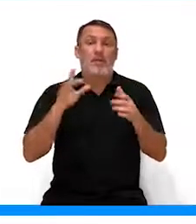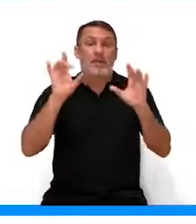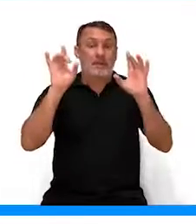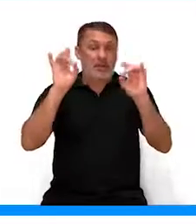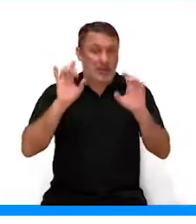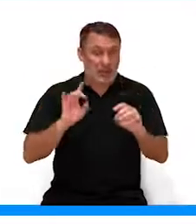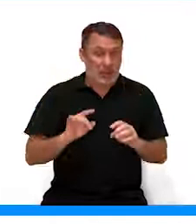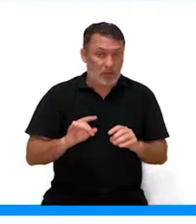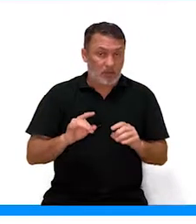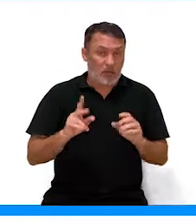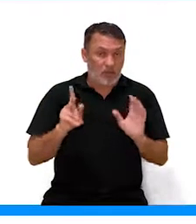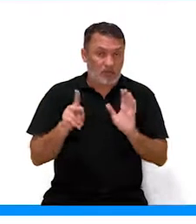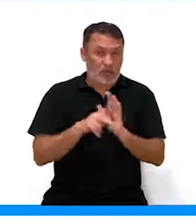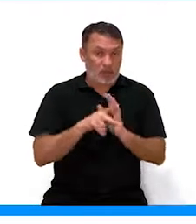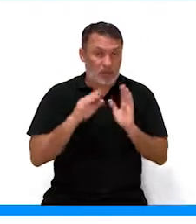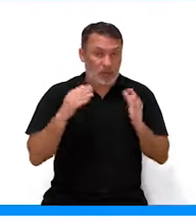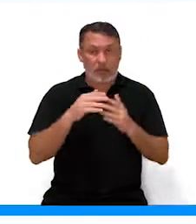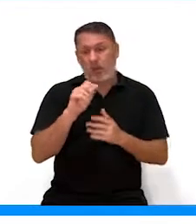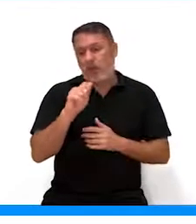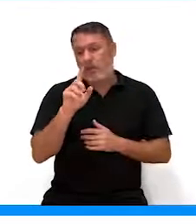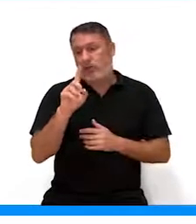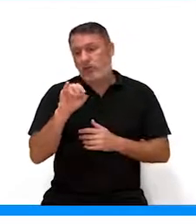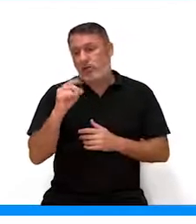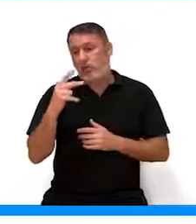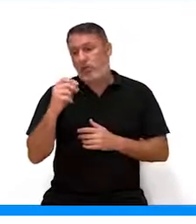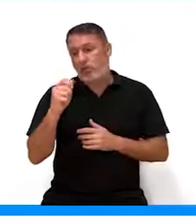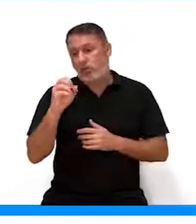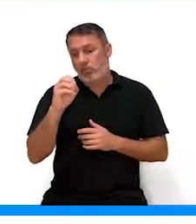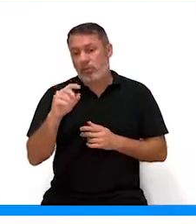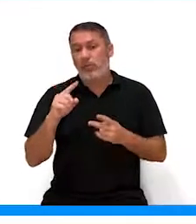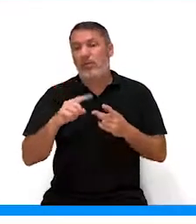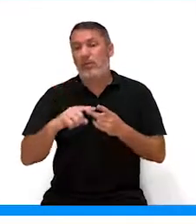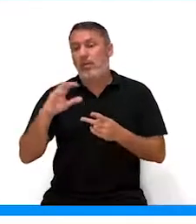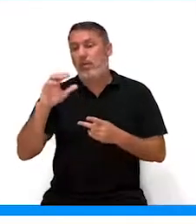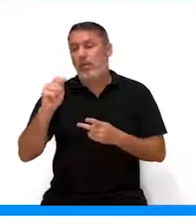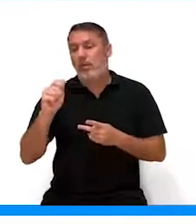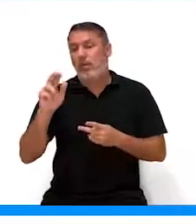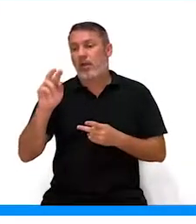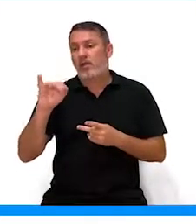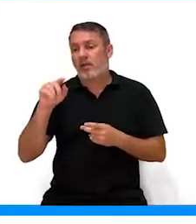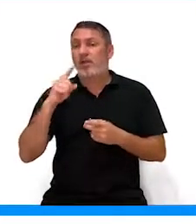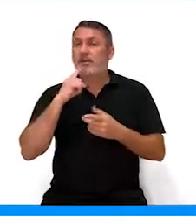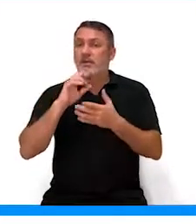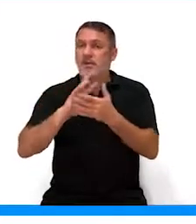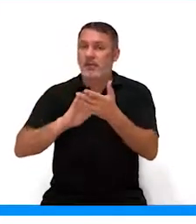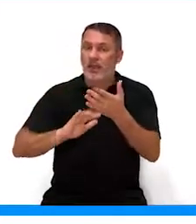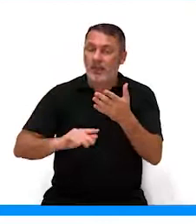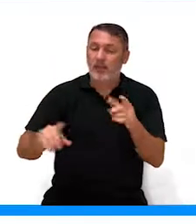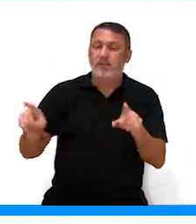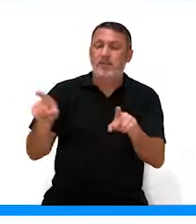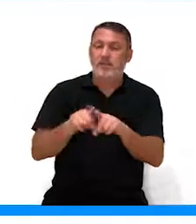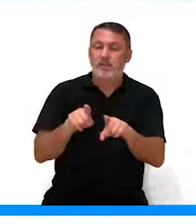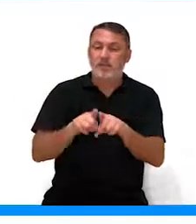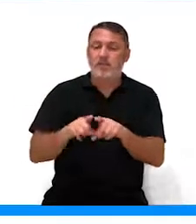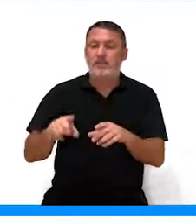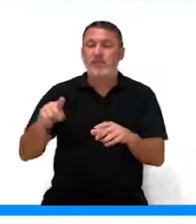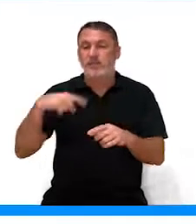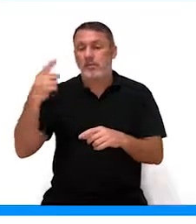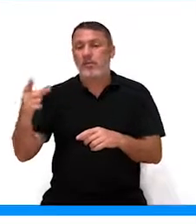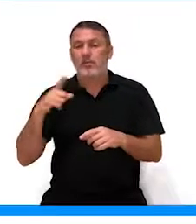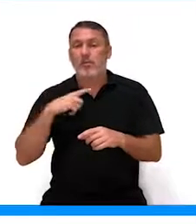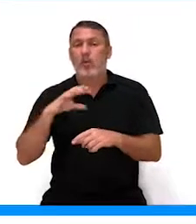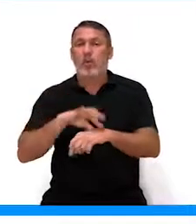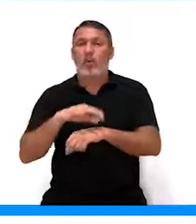tecidos conjuntivos com propriedades especiais, que é o tecido adiposo, o cartilaginoso, o sanguíneo